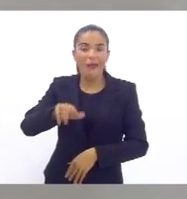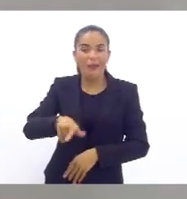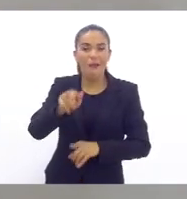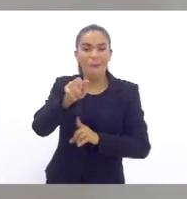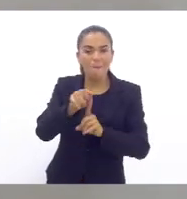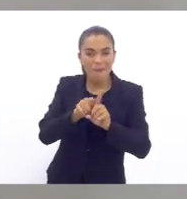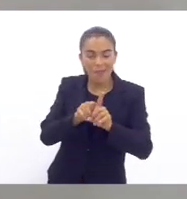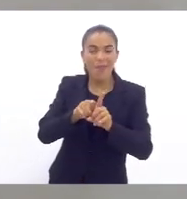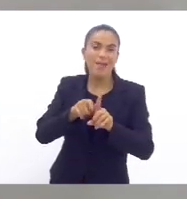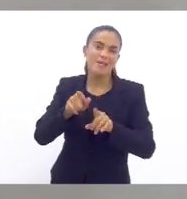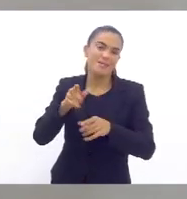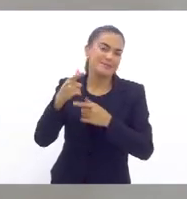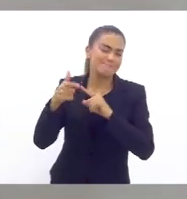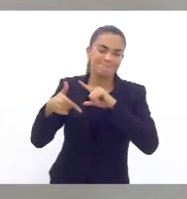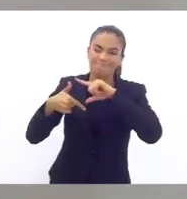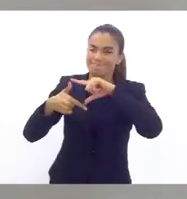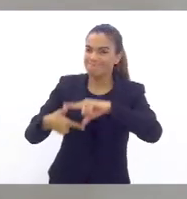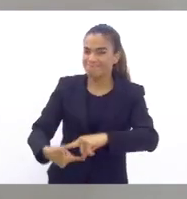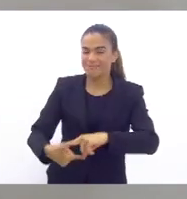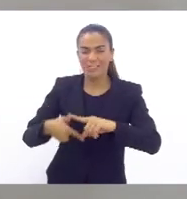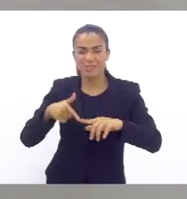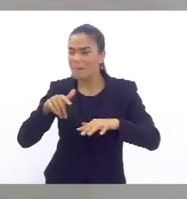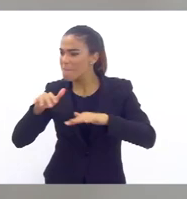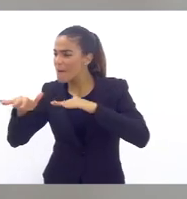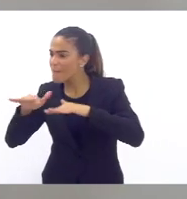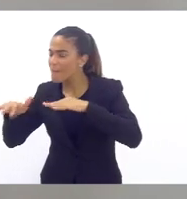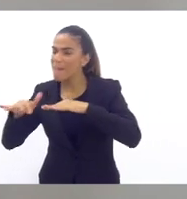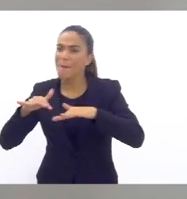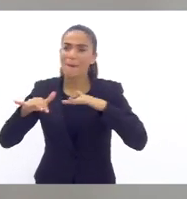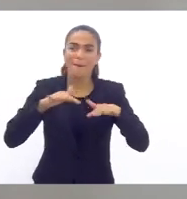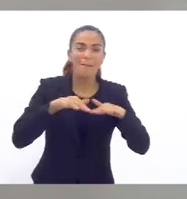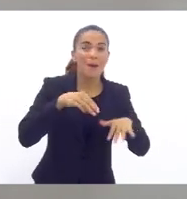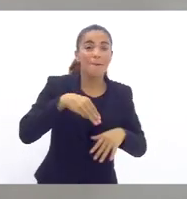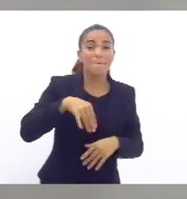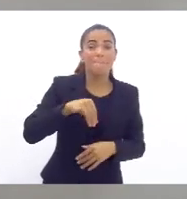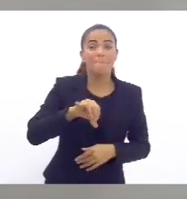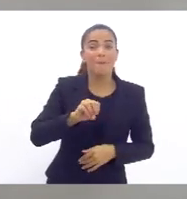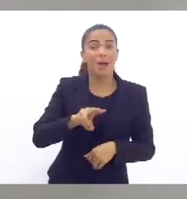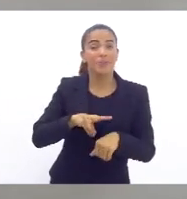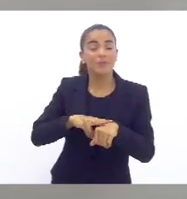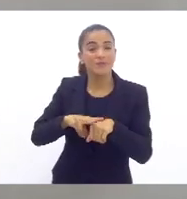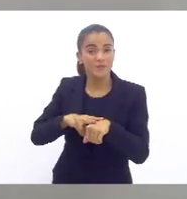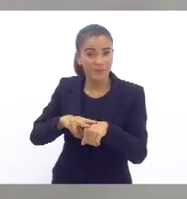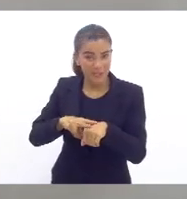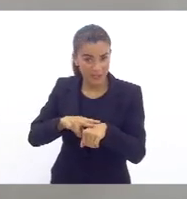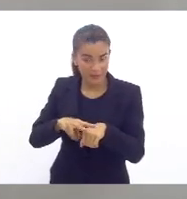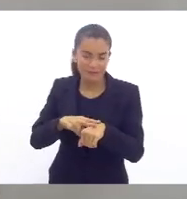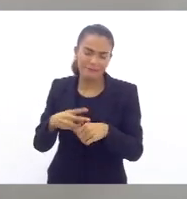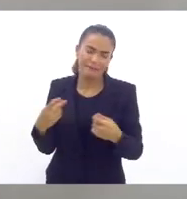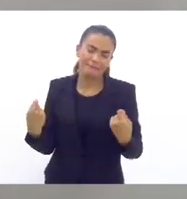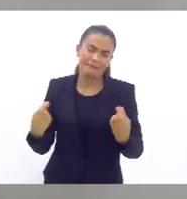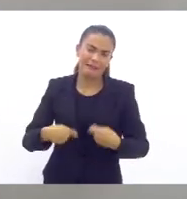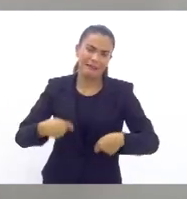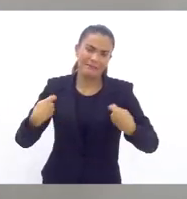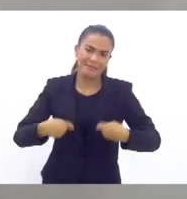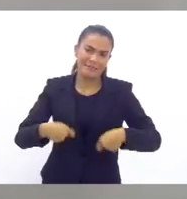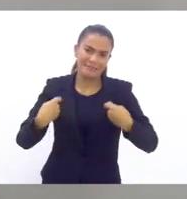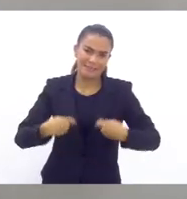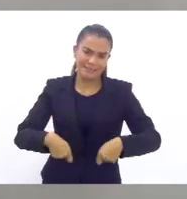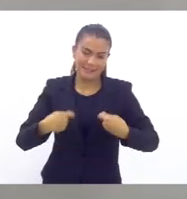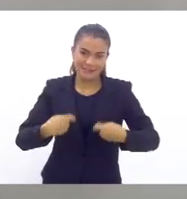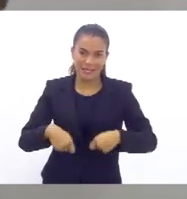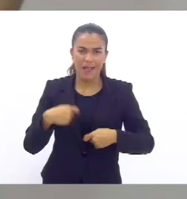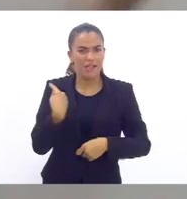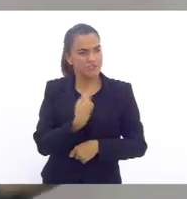que a gente tá nas ruas que tá se mobilizando nesse mar Verde nessa pauta tão essencial que eu venho tratando